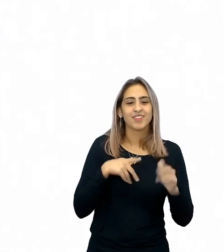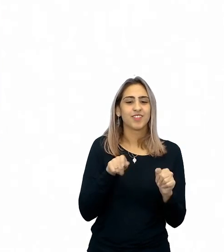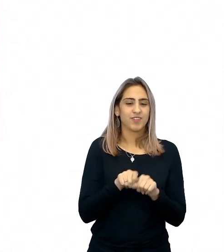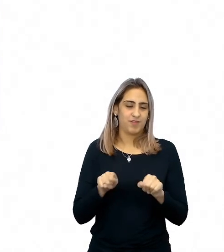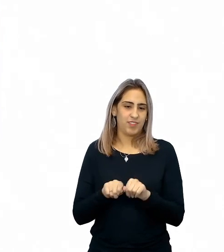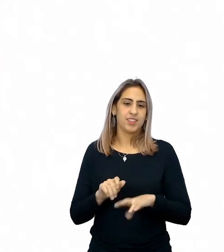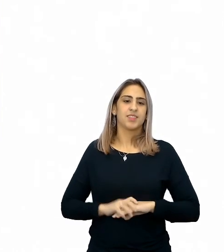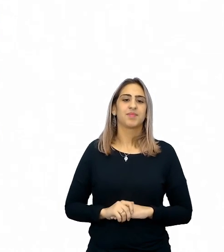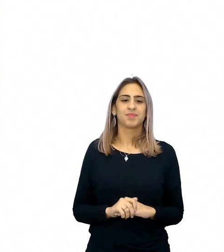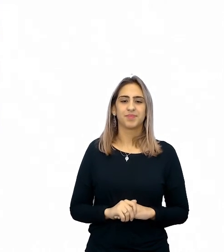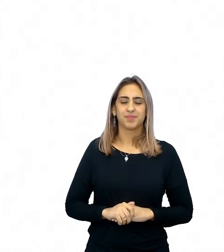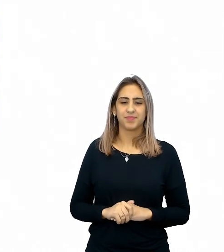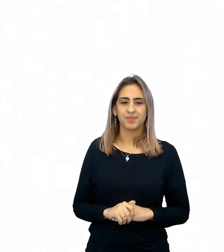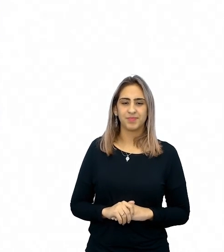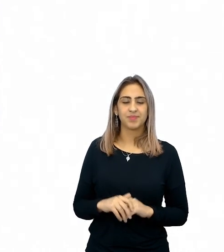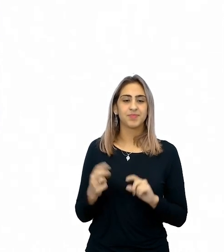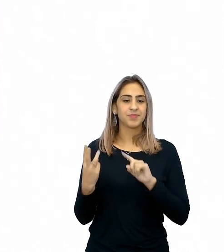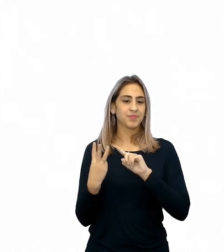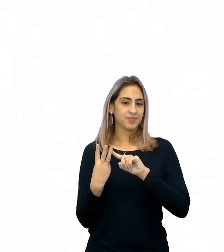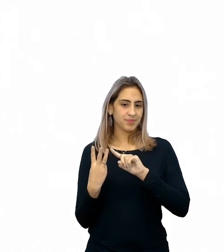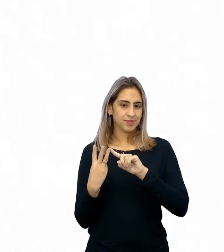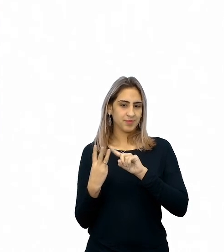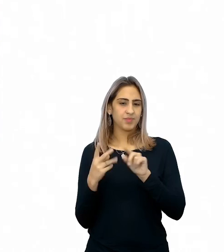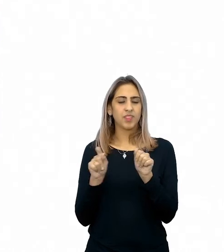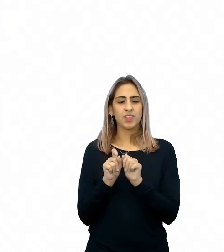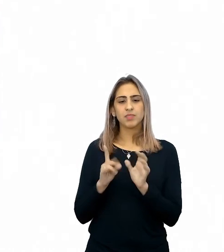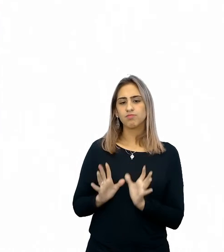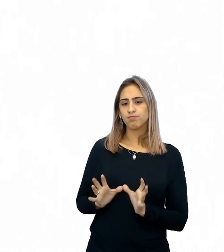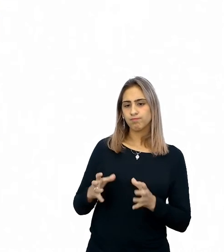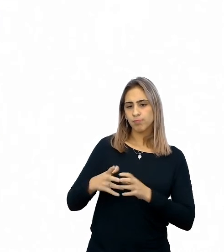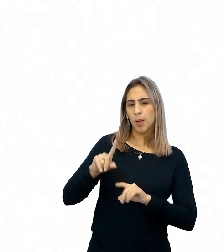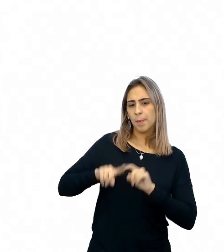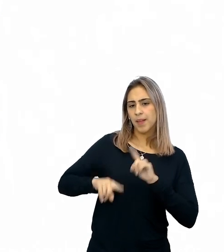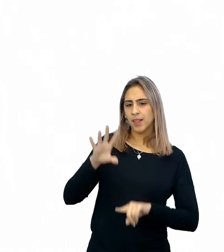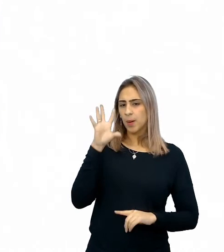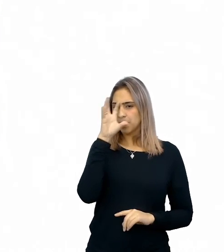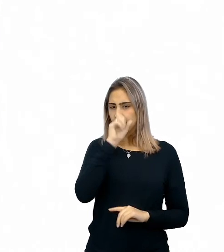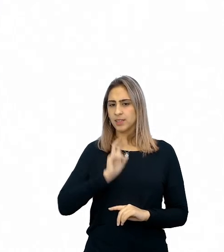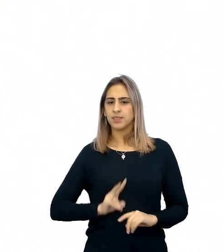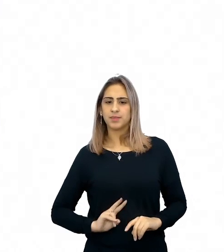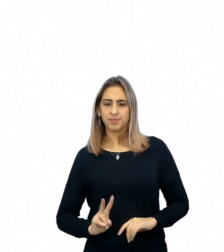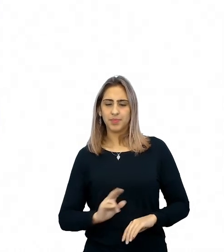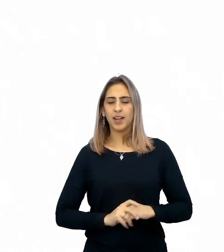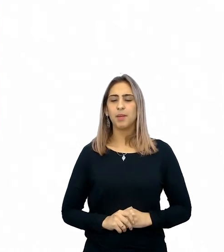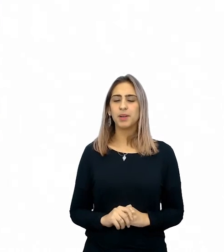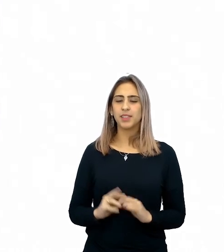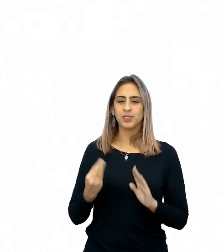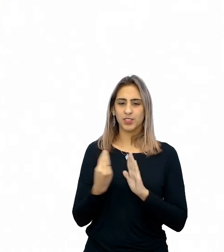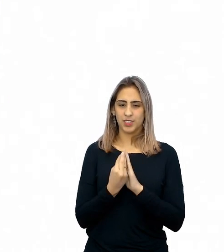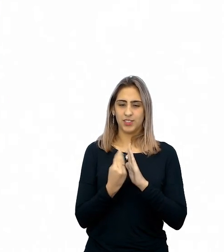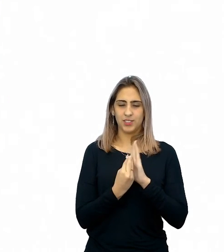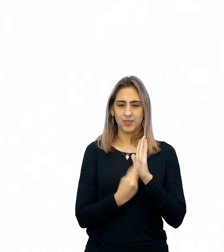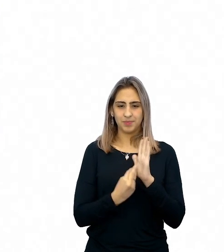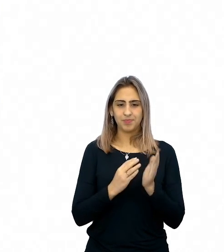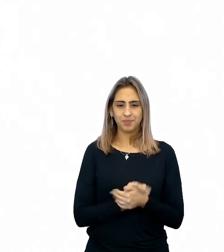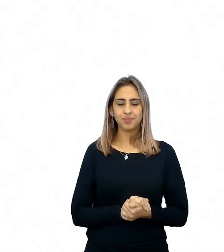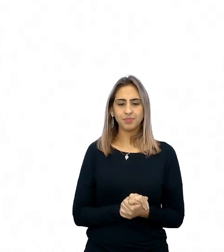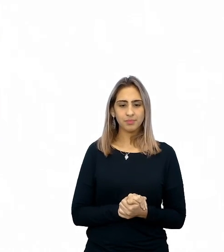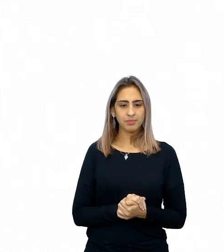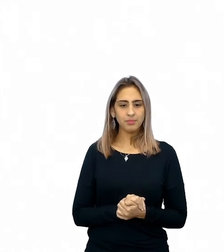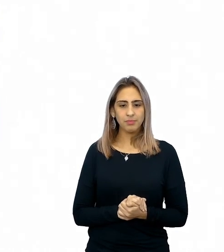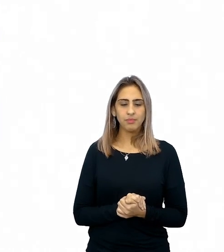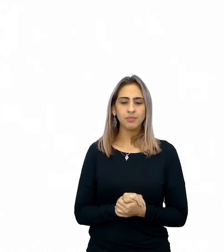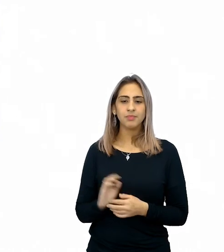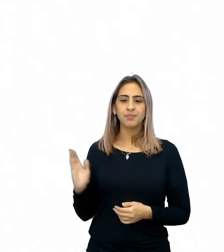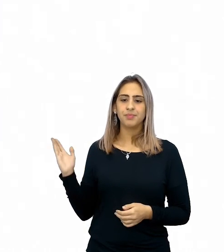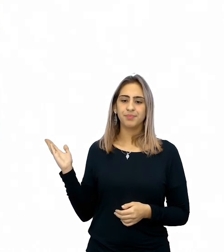mesma. Terceiro, fazer um conjunto do material Aprender Sempre, fazer um estudo do material Aprender